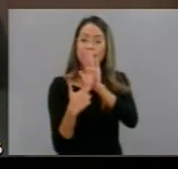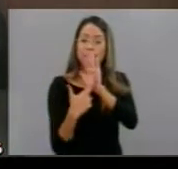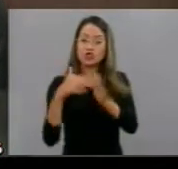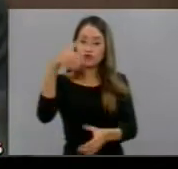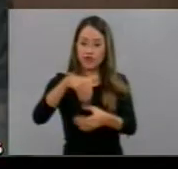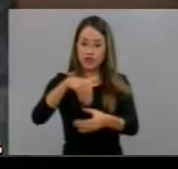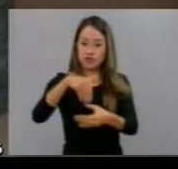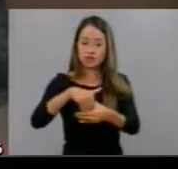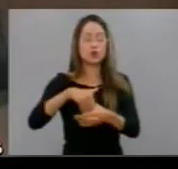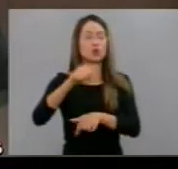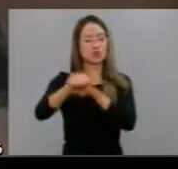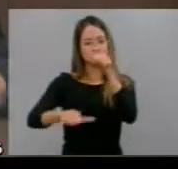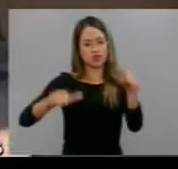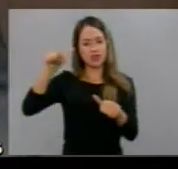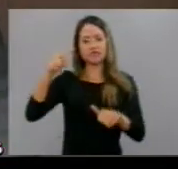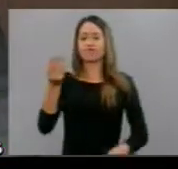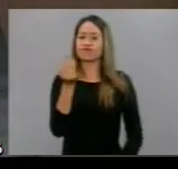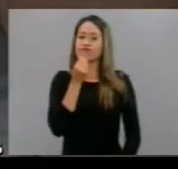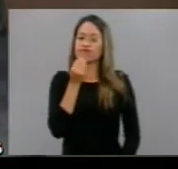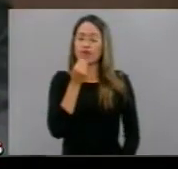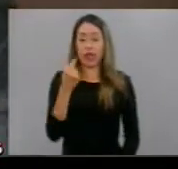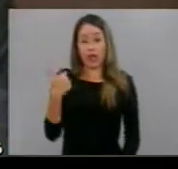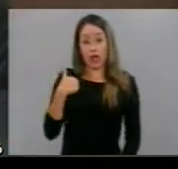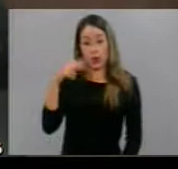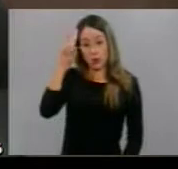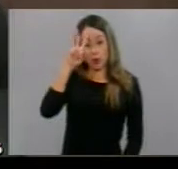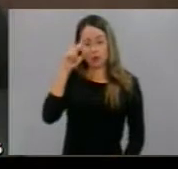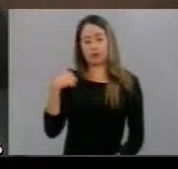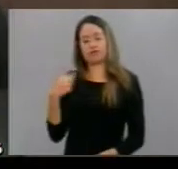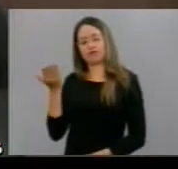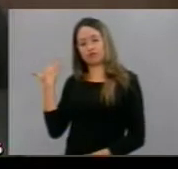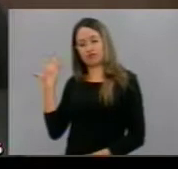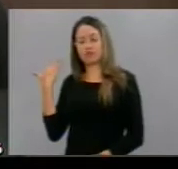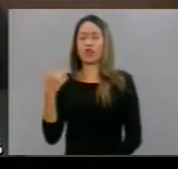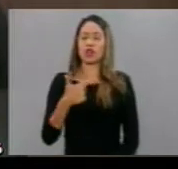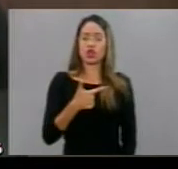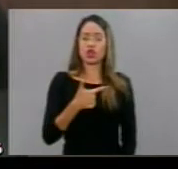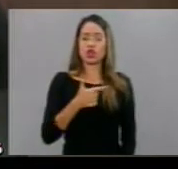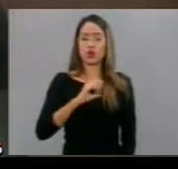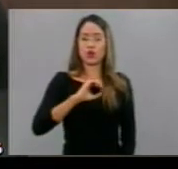mais justo. Eu mesmo, em 2010, que fui